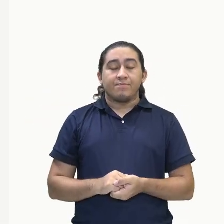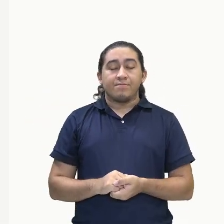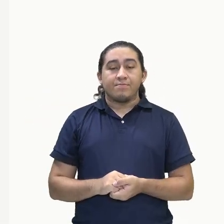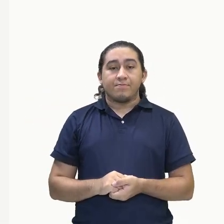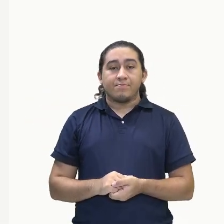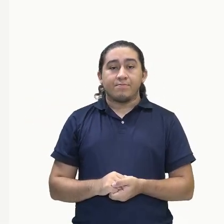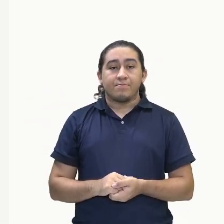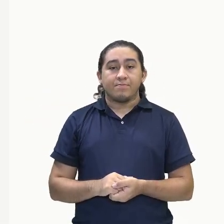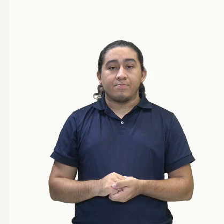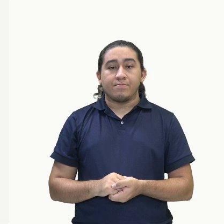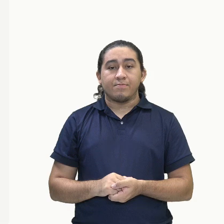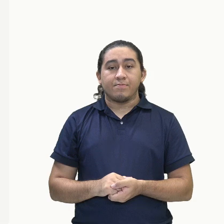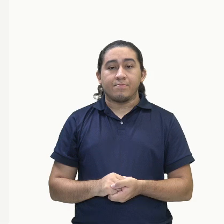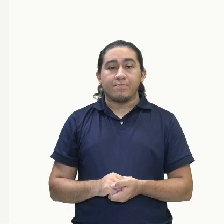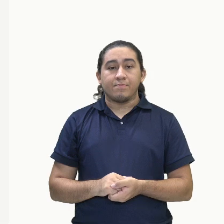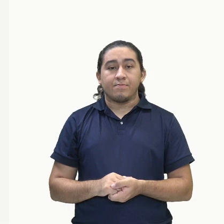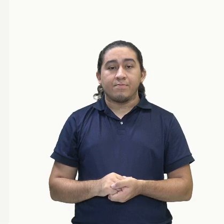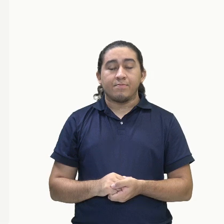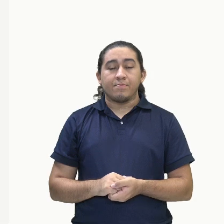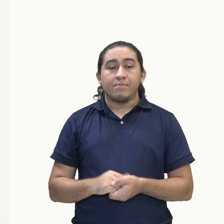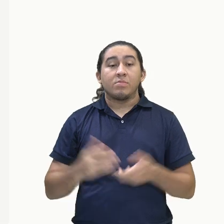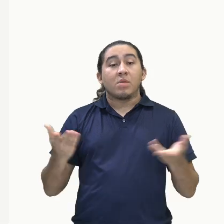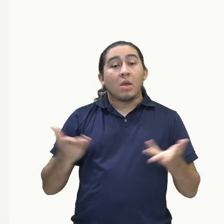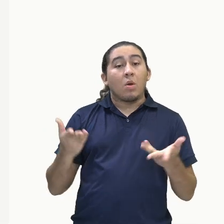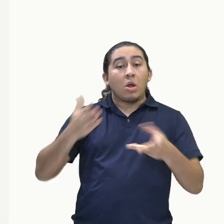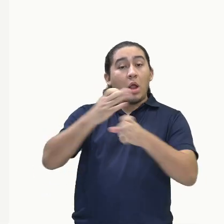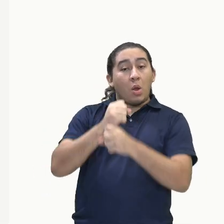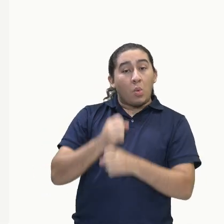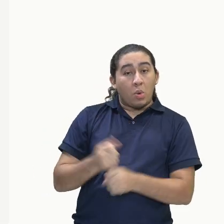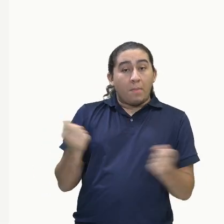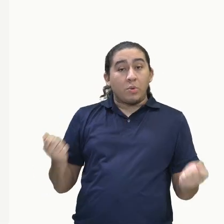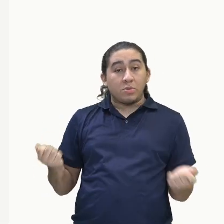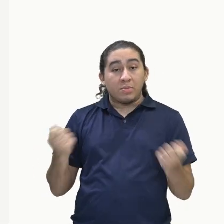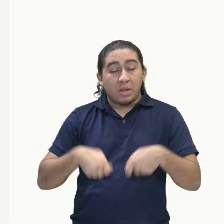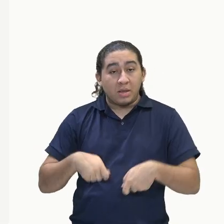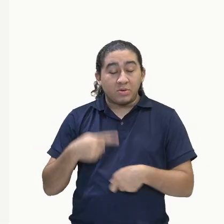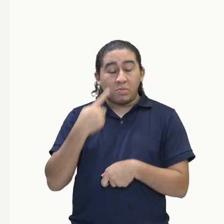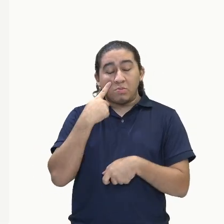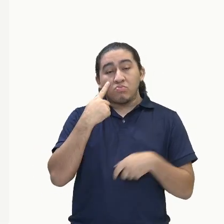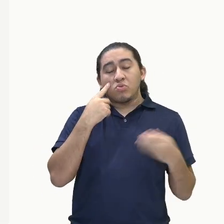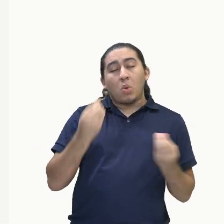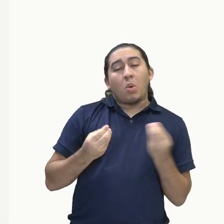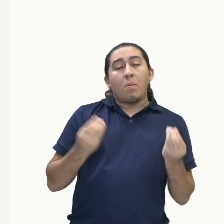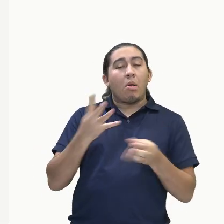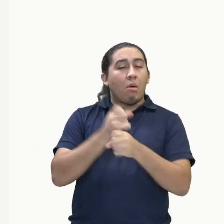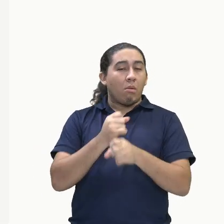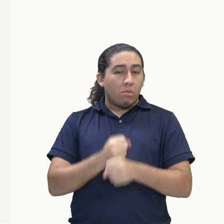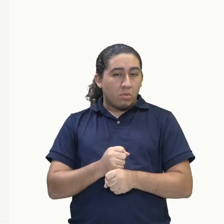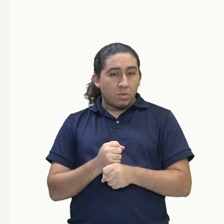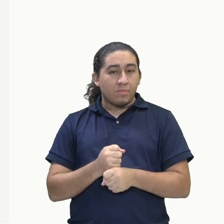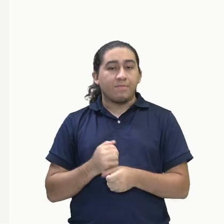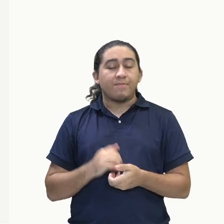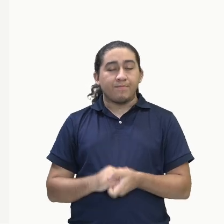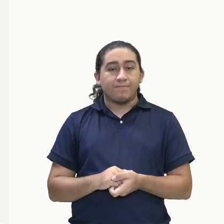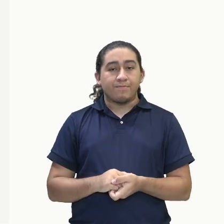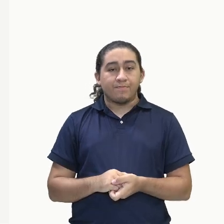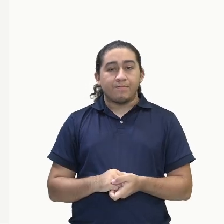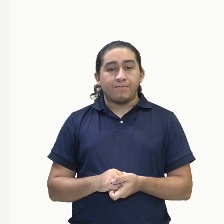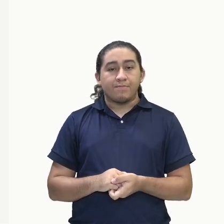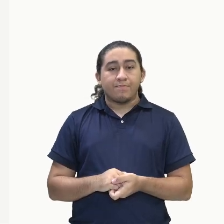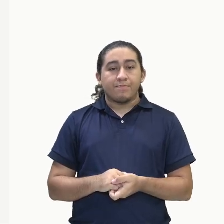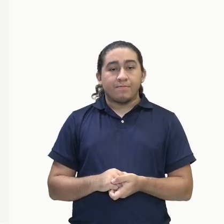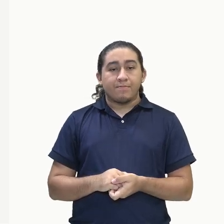vermelhos. Agora, eu vou calcular a probabilidade. Como é que eu calculo a probabilidade do pirulito ser